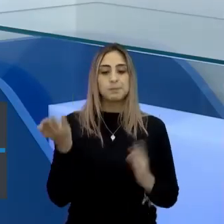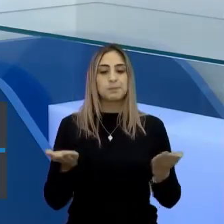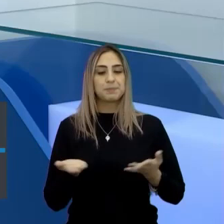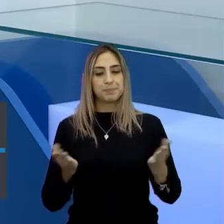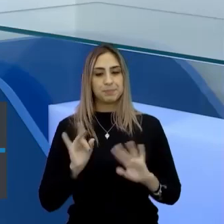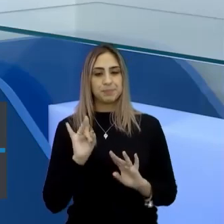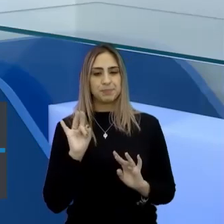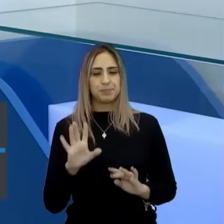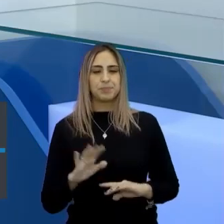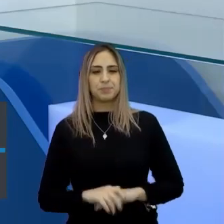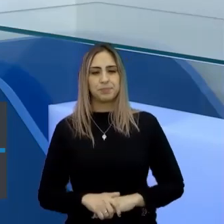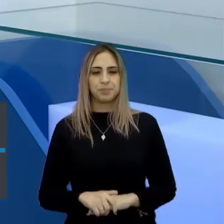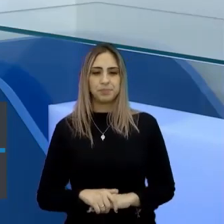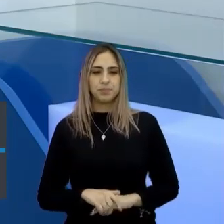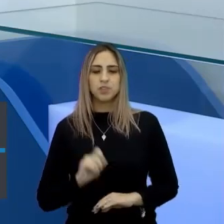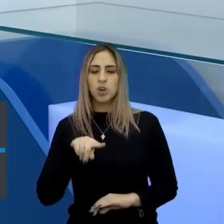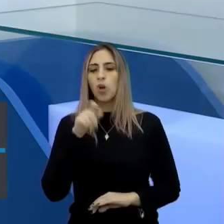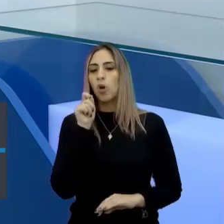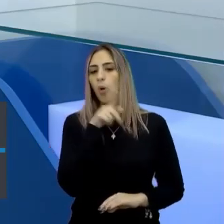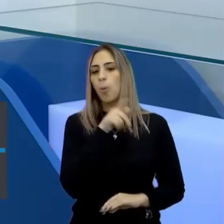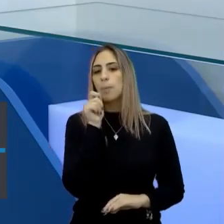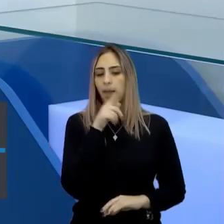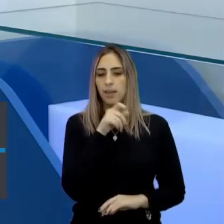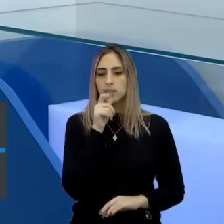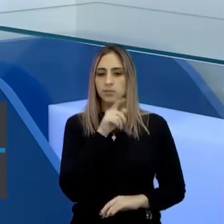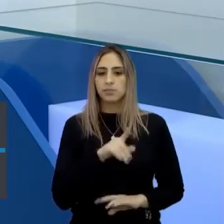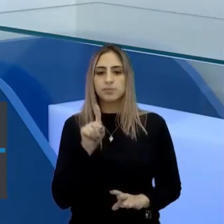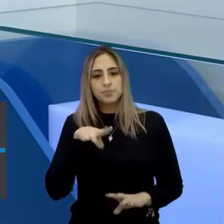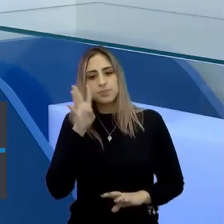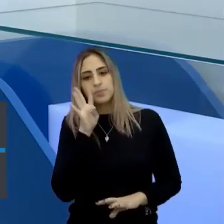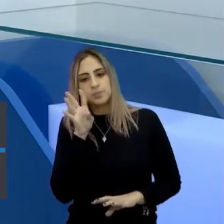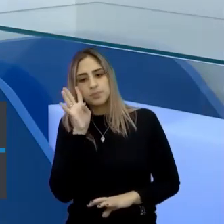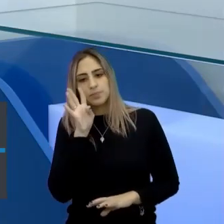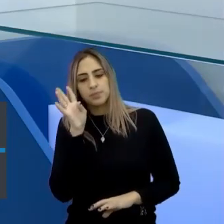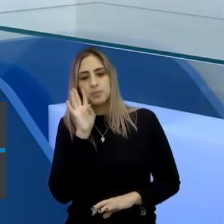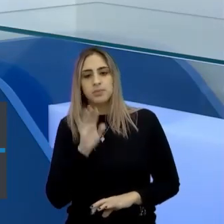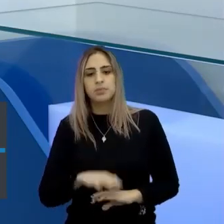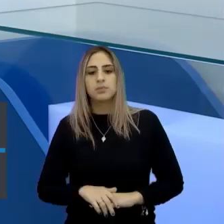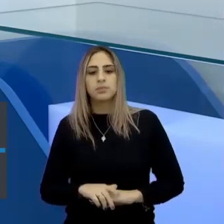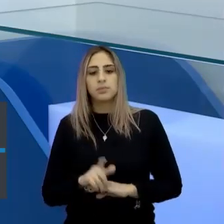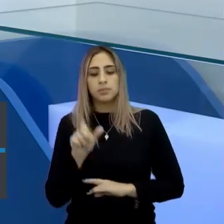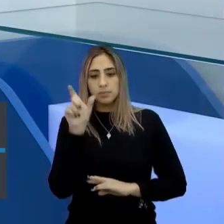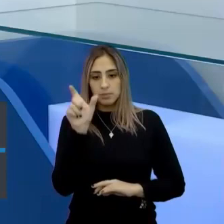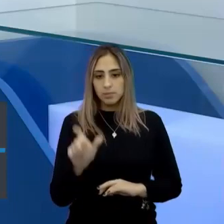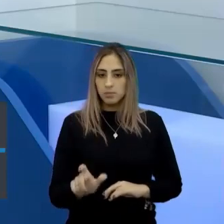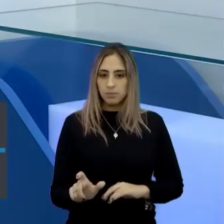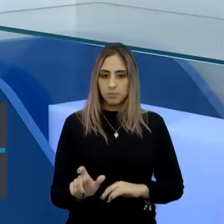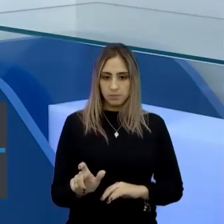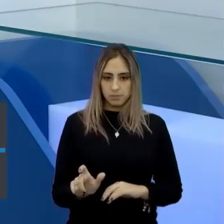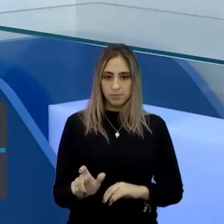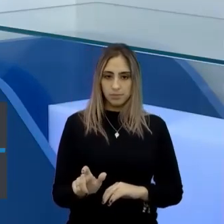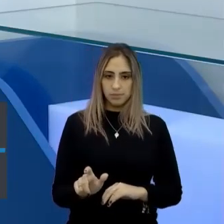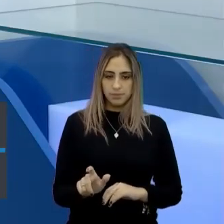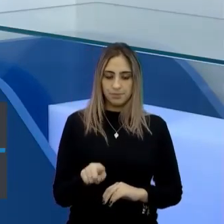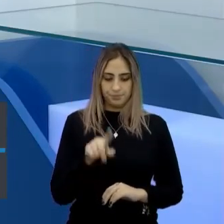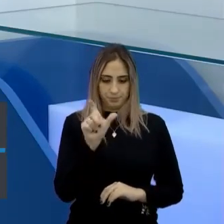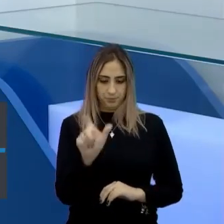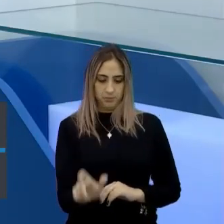só aí à comédia. E é legal que a personagem que ele veste,